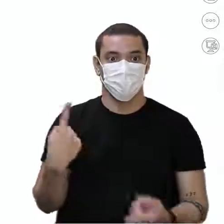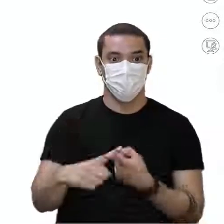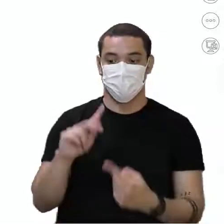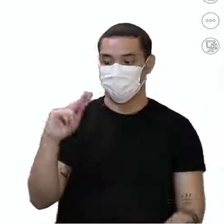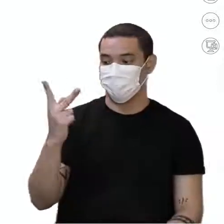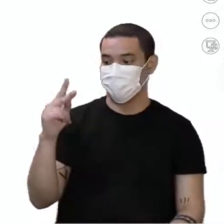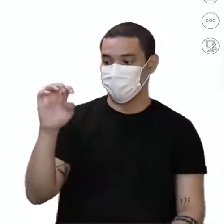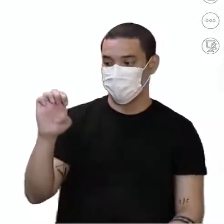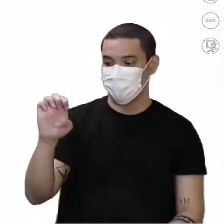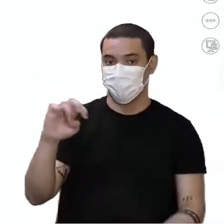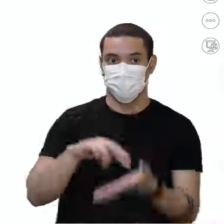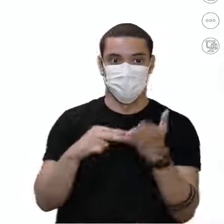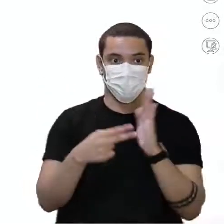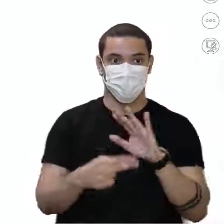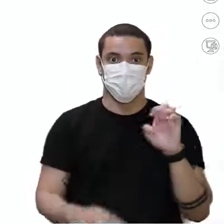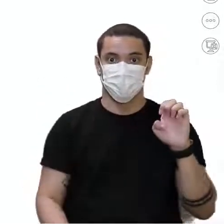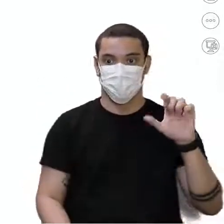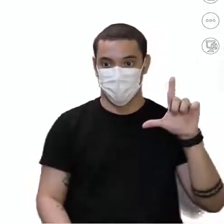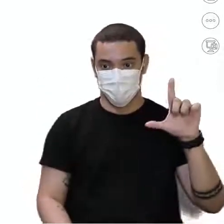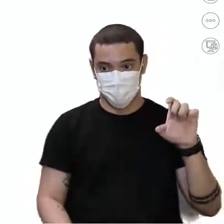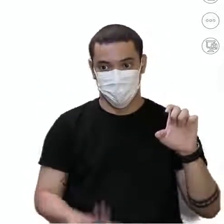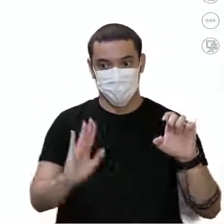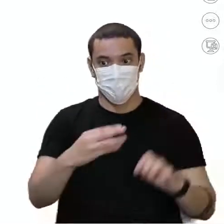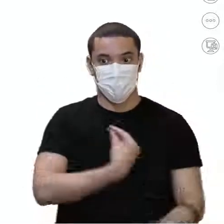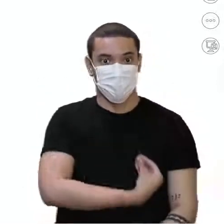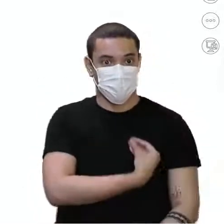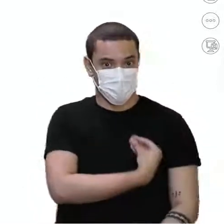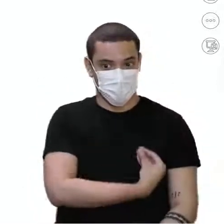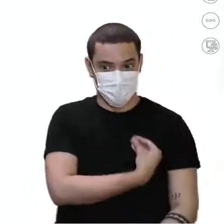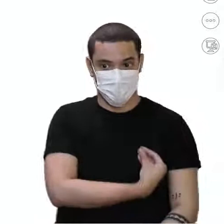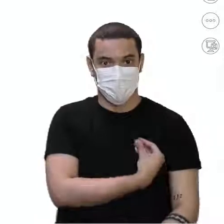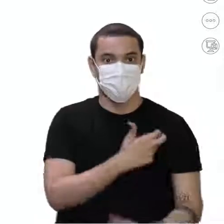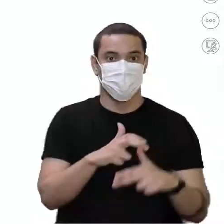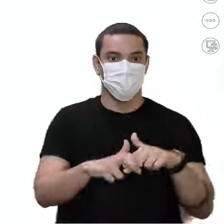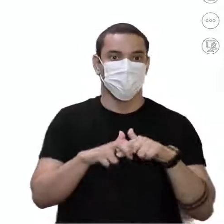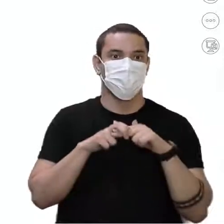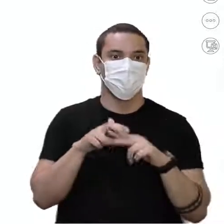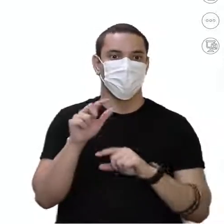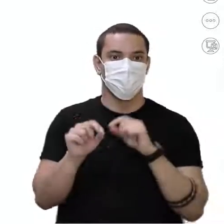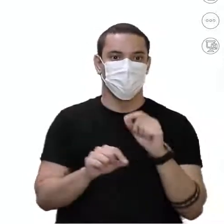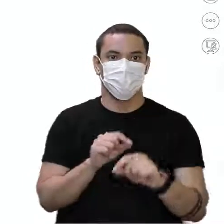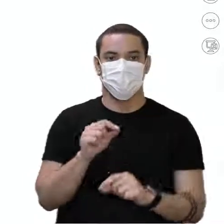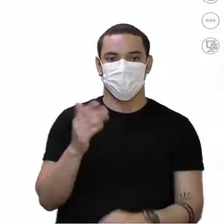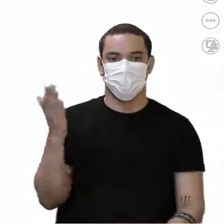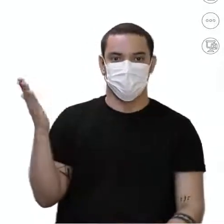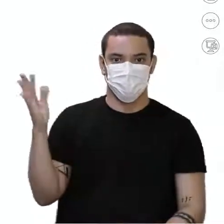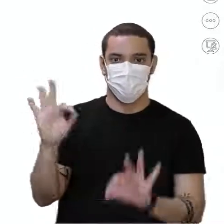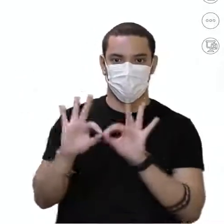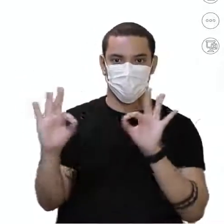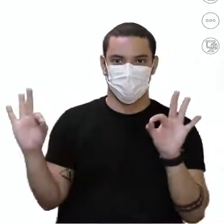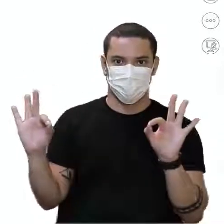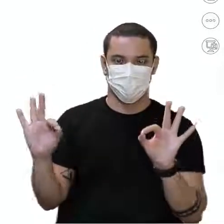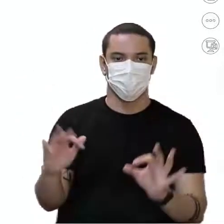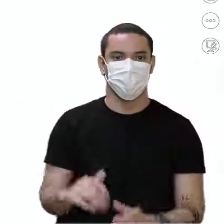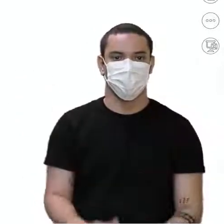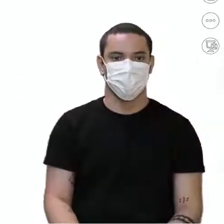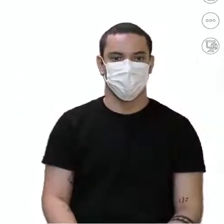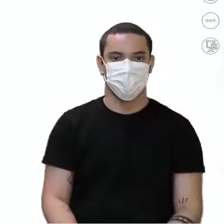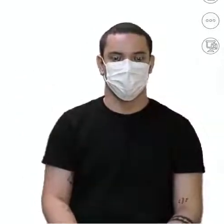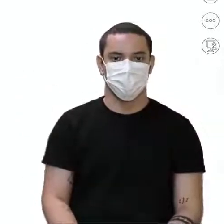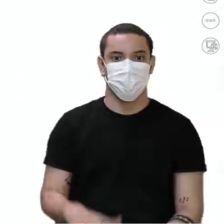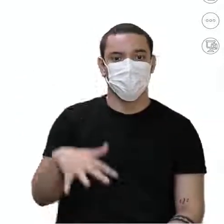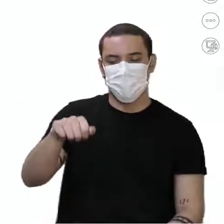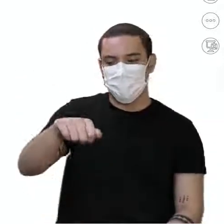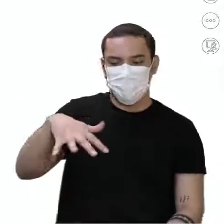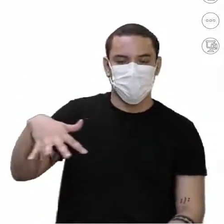de he, esteve, né? Então nós temos aí, ó, he has been mugged once. A